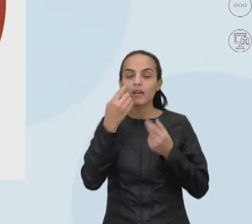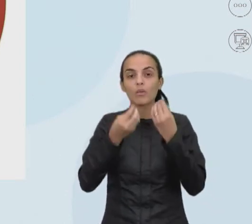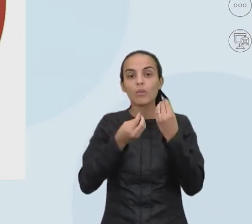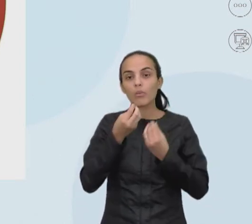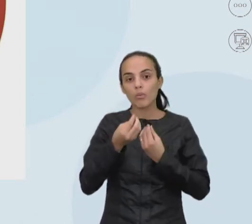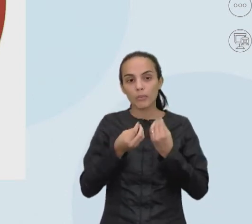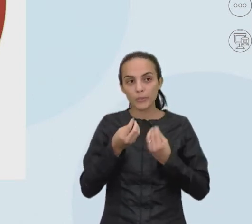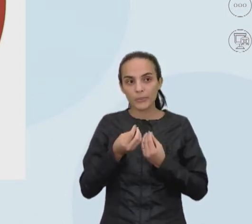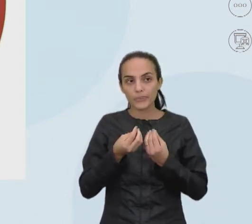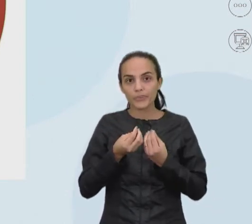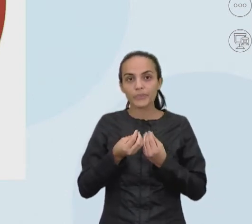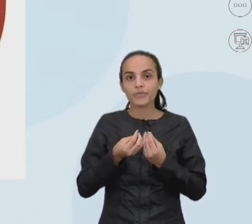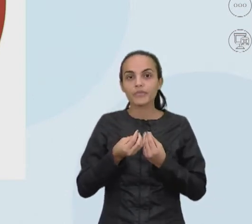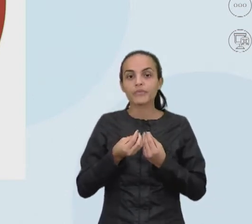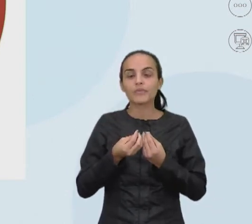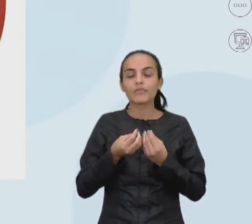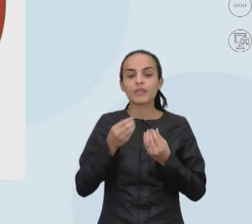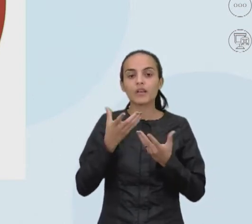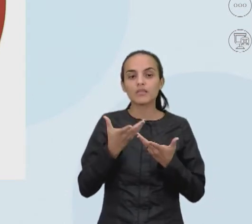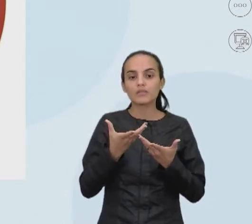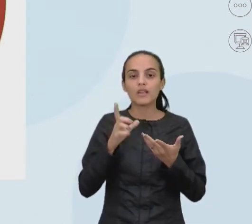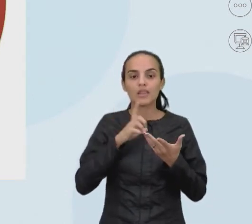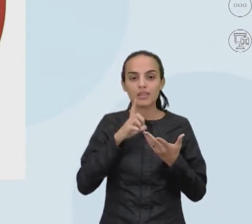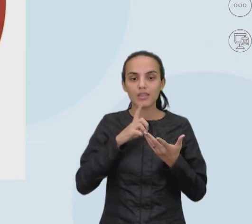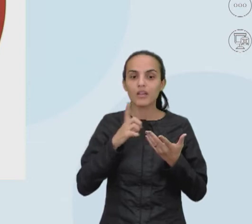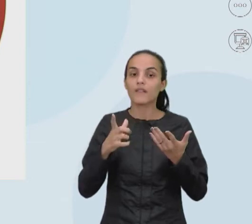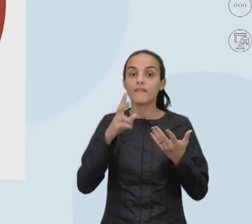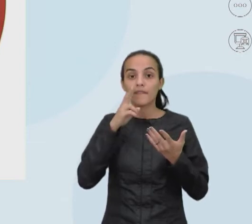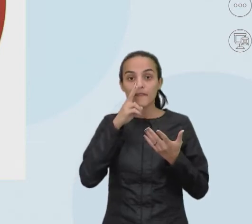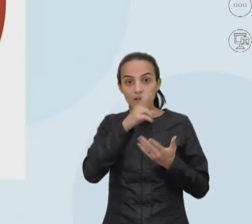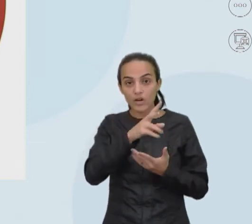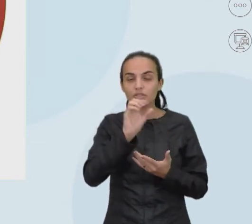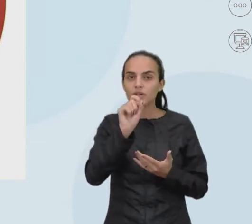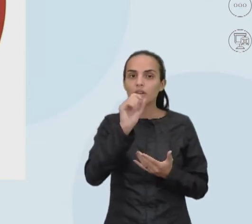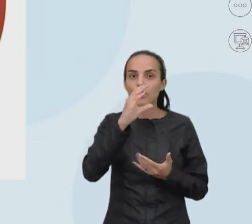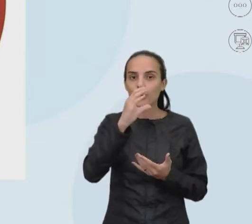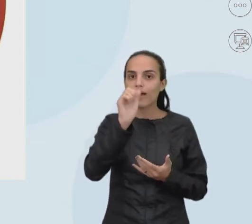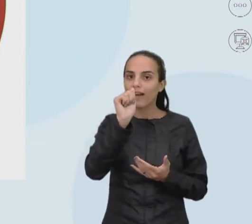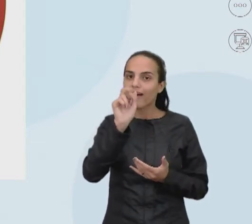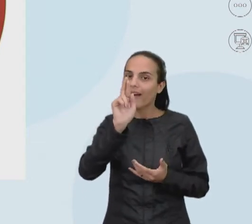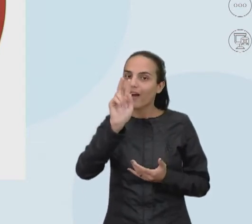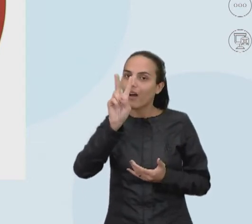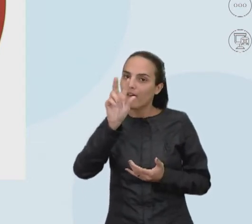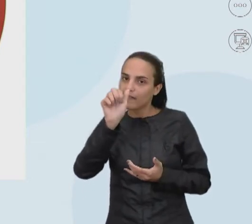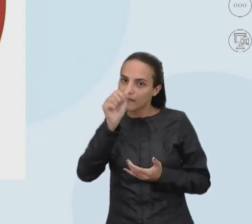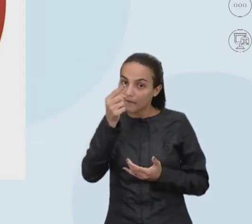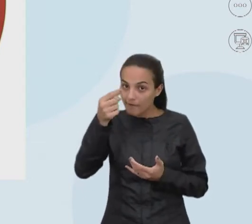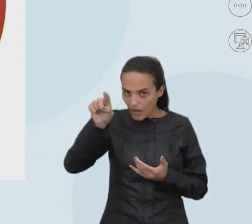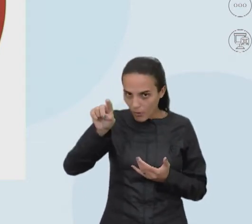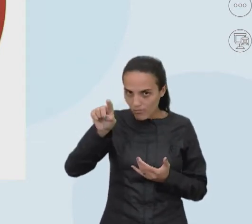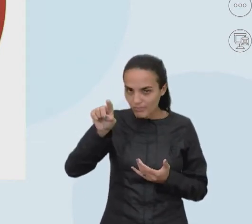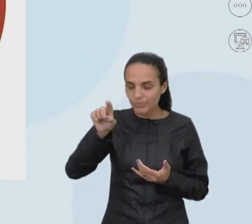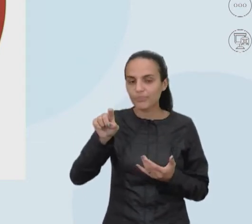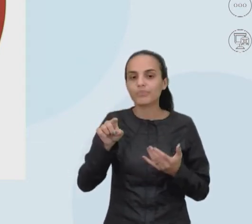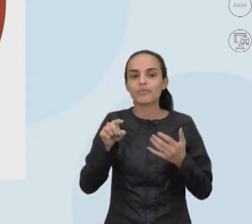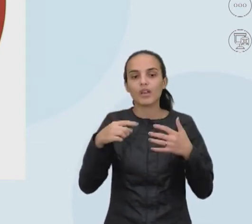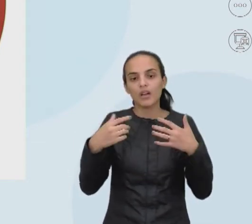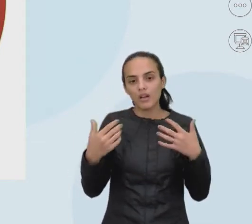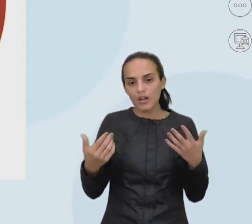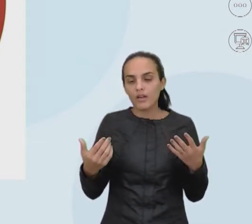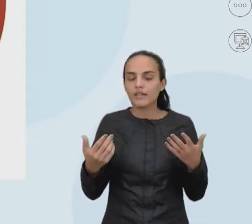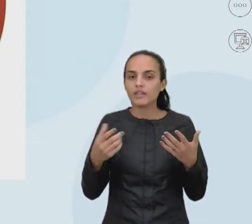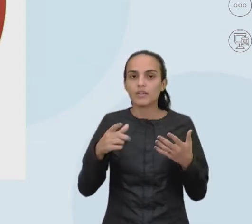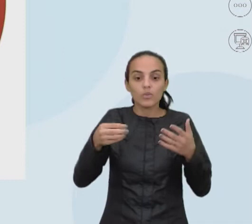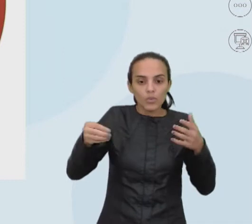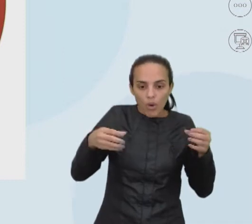que a do mundo tem, né, um componente muito forte que é o carvão mineral, e a nossa a gente tem muitas fontes aí